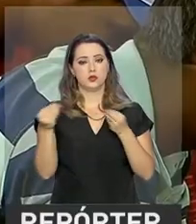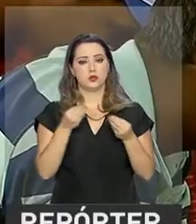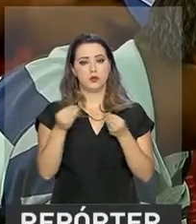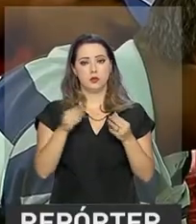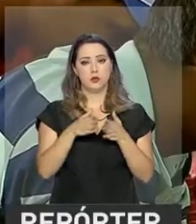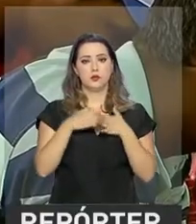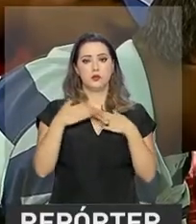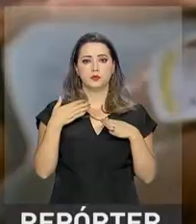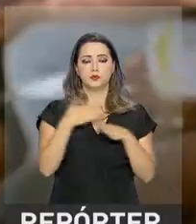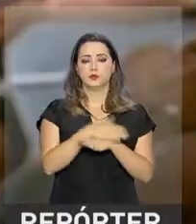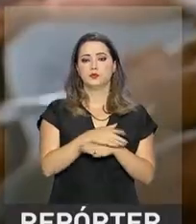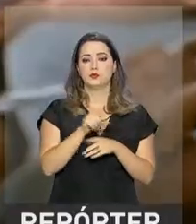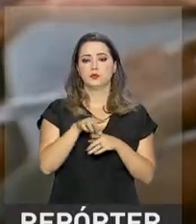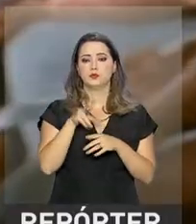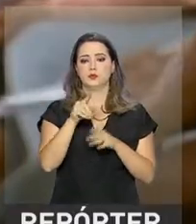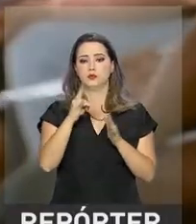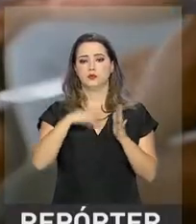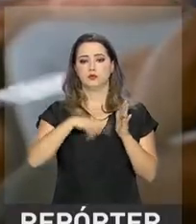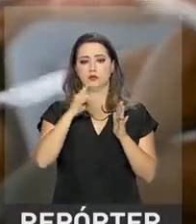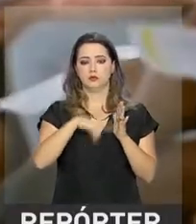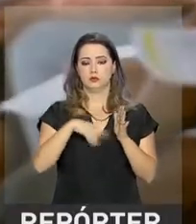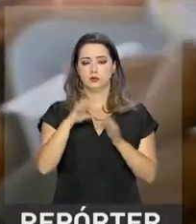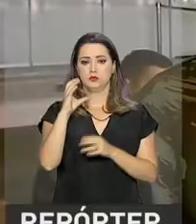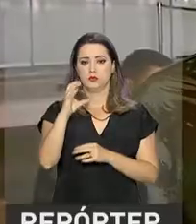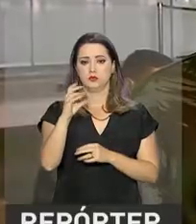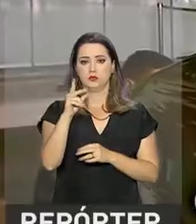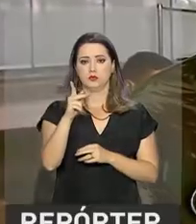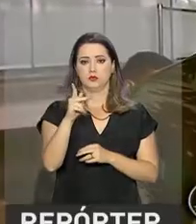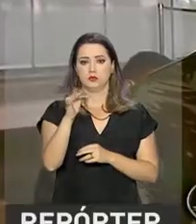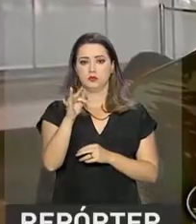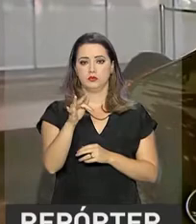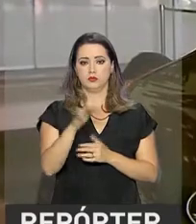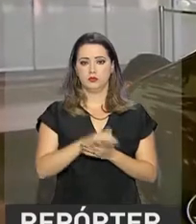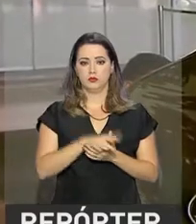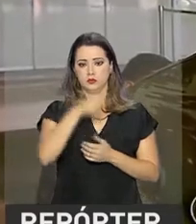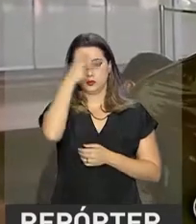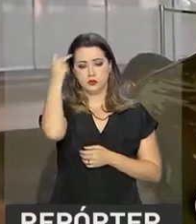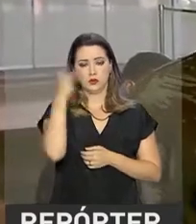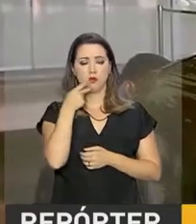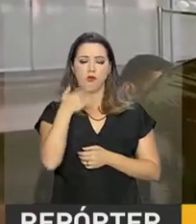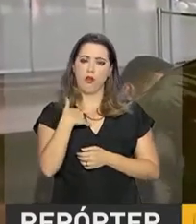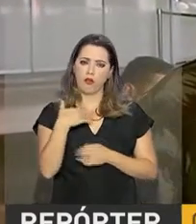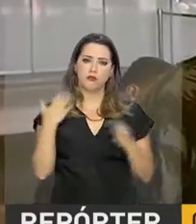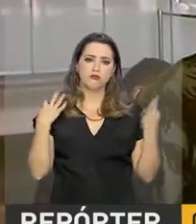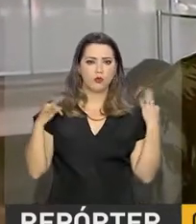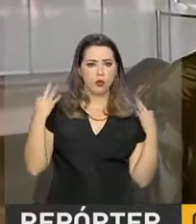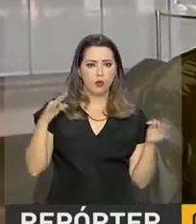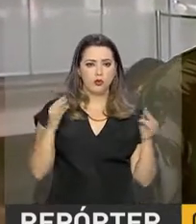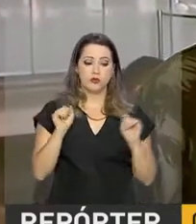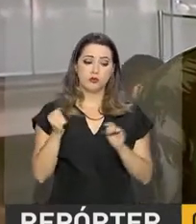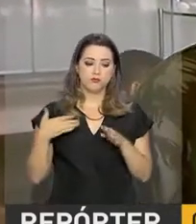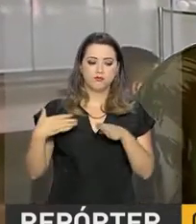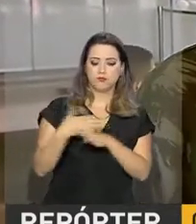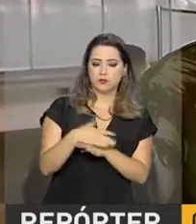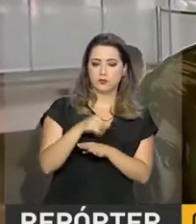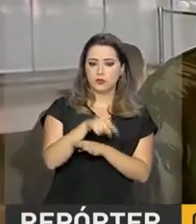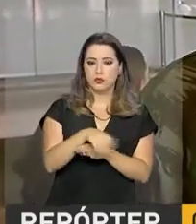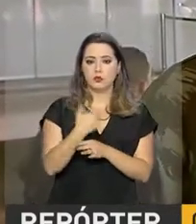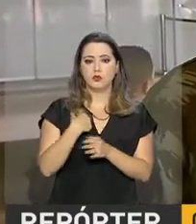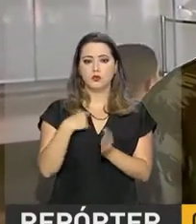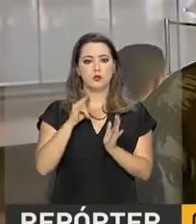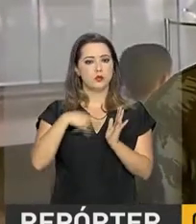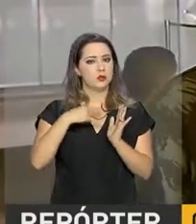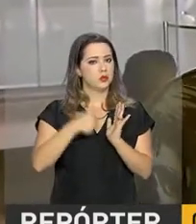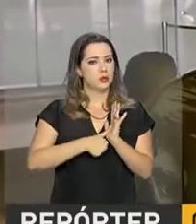federal cuida da emissão de documentos como cpf aqueles que se declaram turistas faço porque eu posso o checo